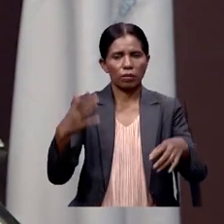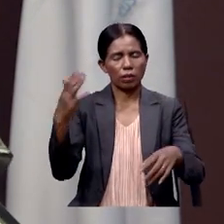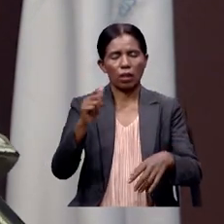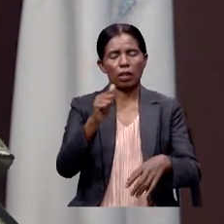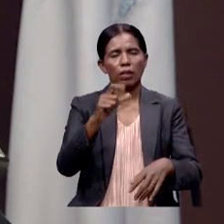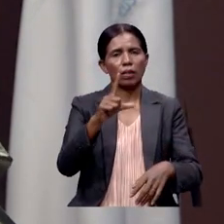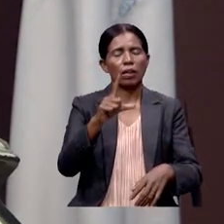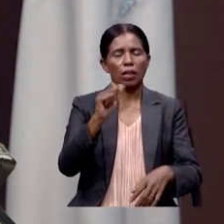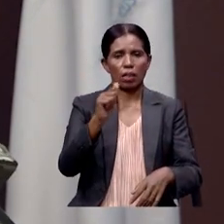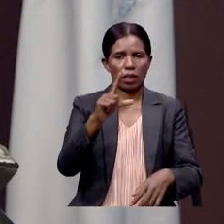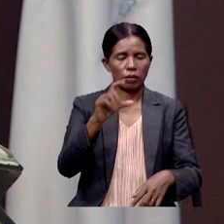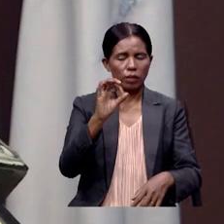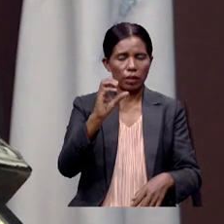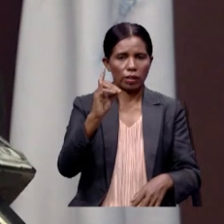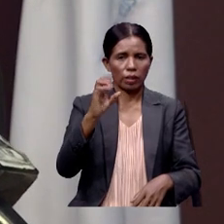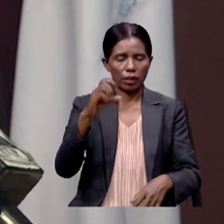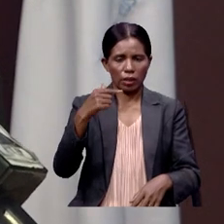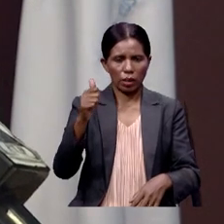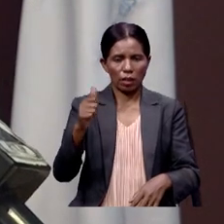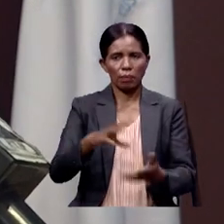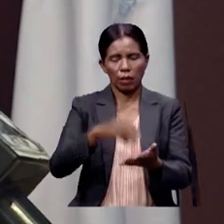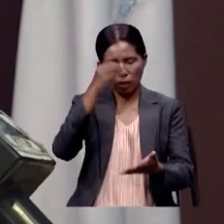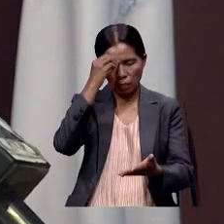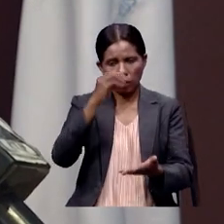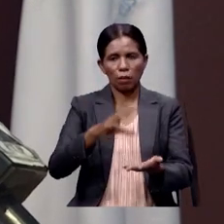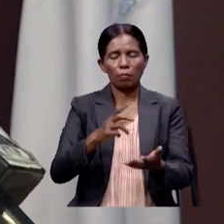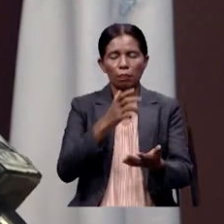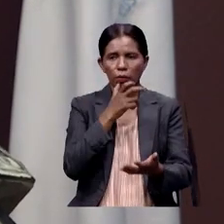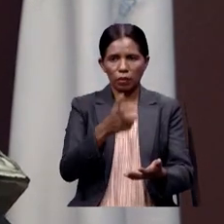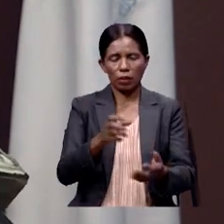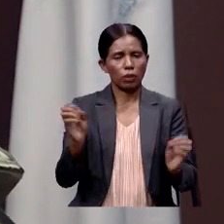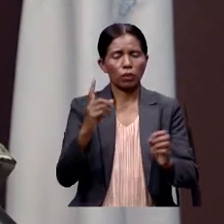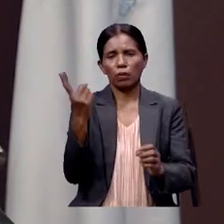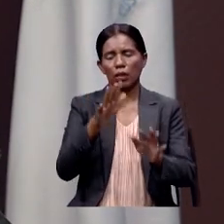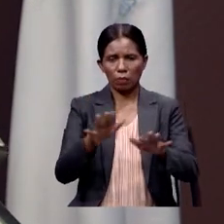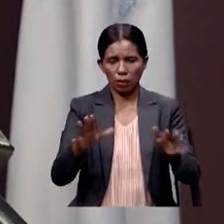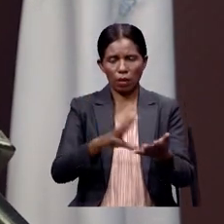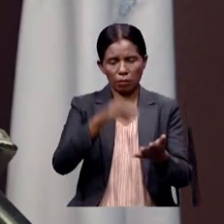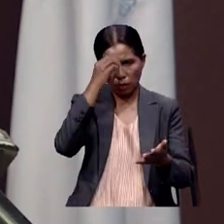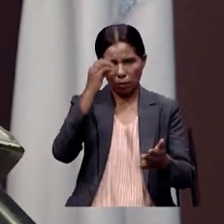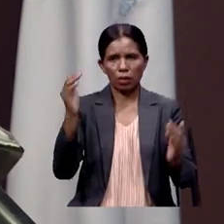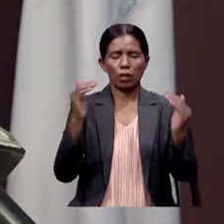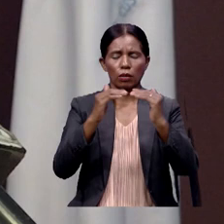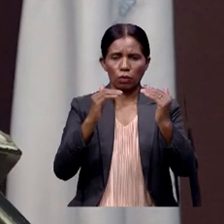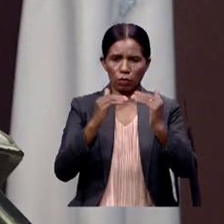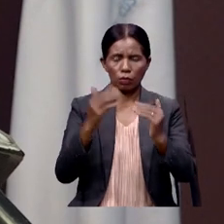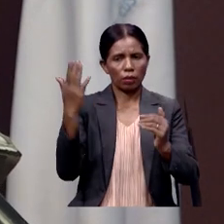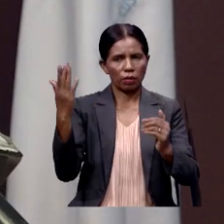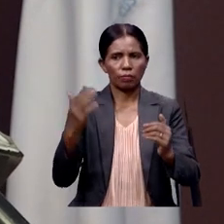porque aprendemos português. Lá, hoje, na Barixa Ritmo, e a conferência de alfândegas